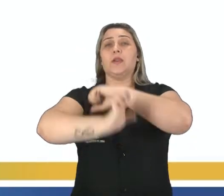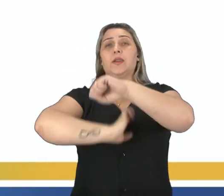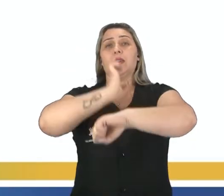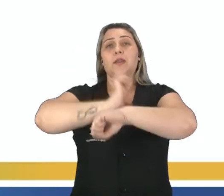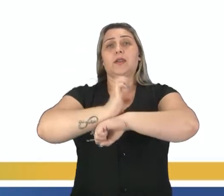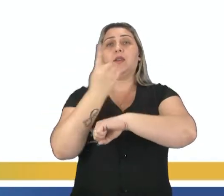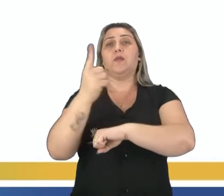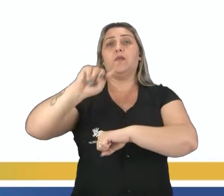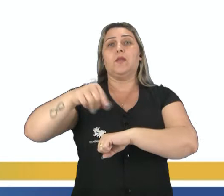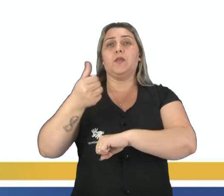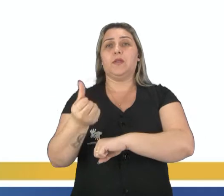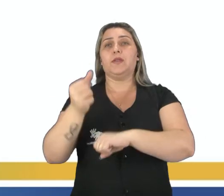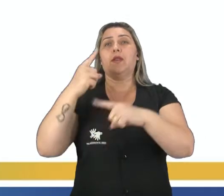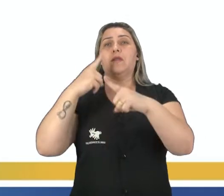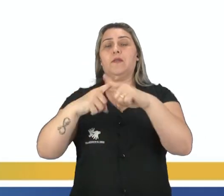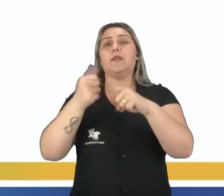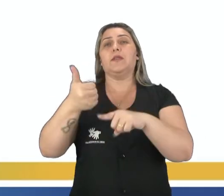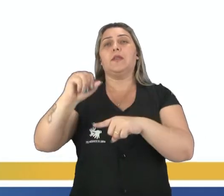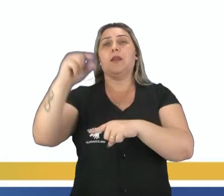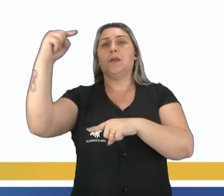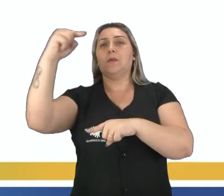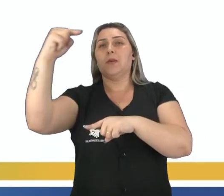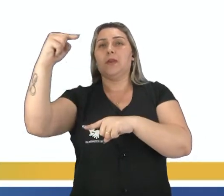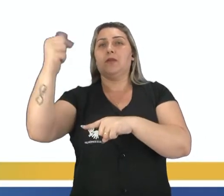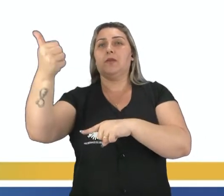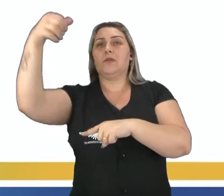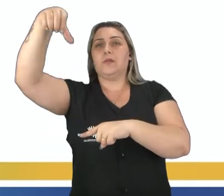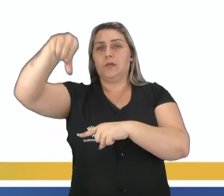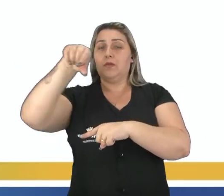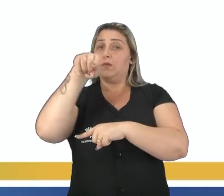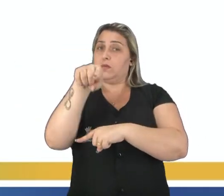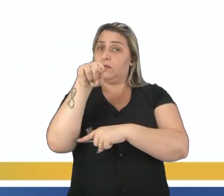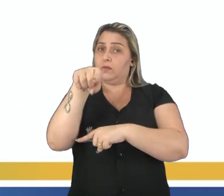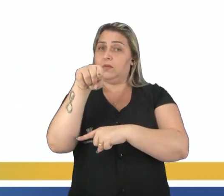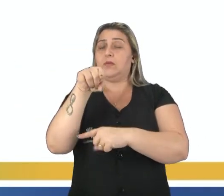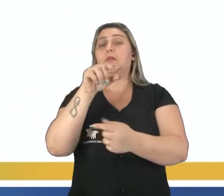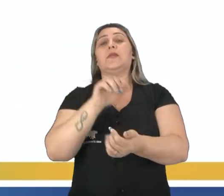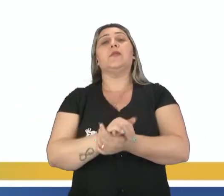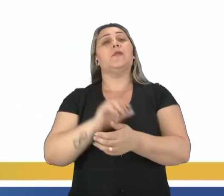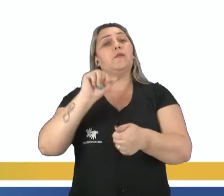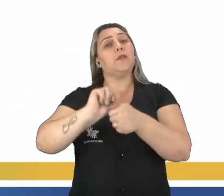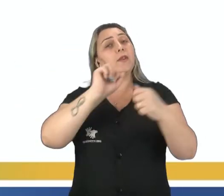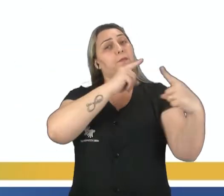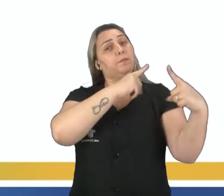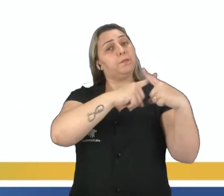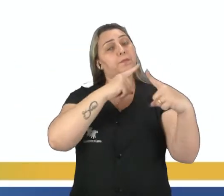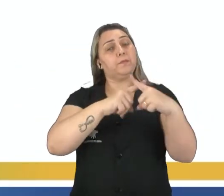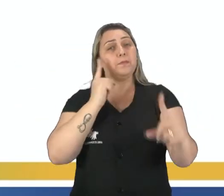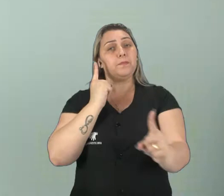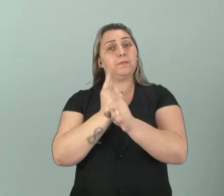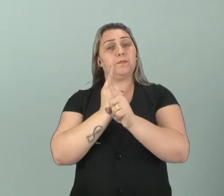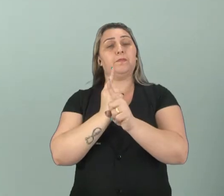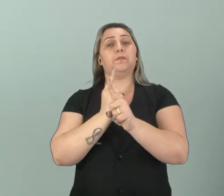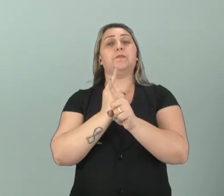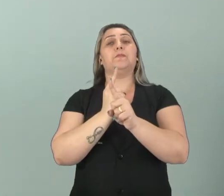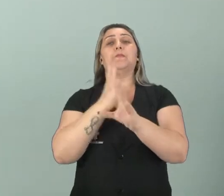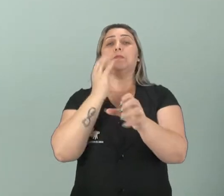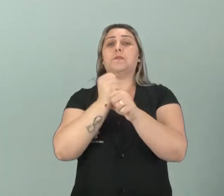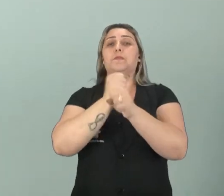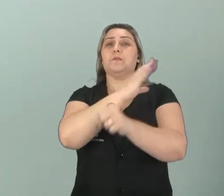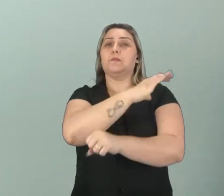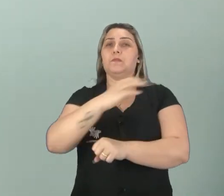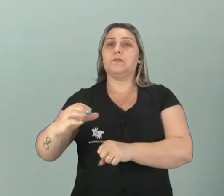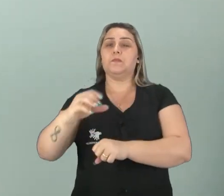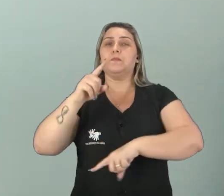viu que é 1,6 vezes 10 elevado a menos 19. Então, você pega esse valor e faz essa multiplicação e vai achar a carga total